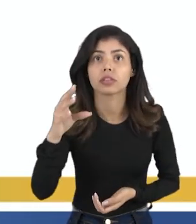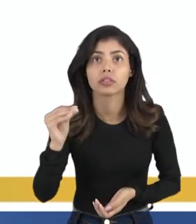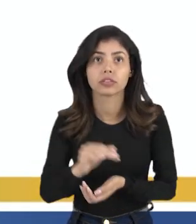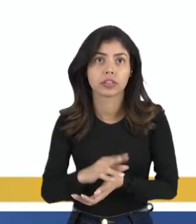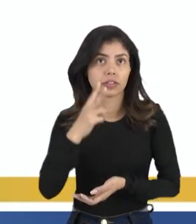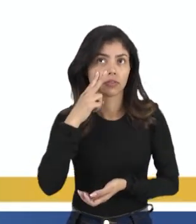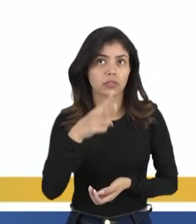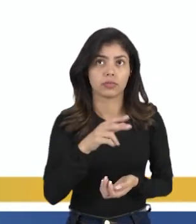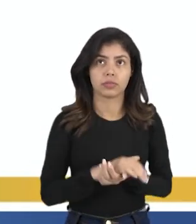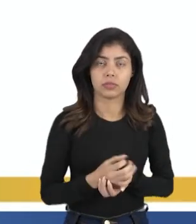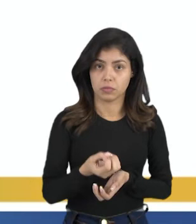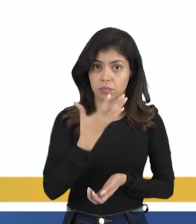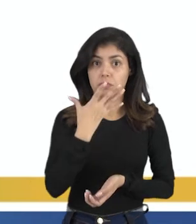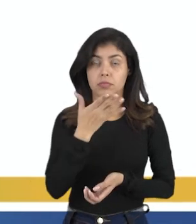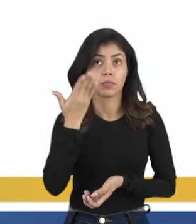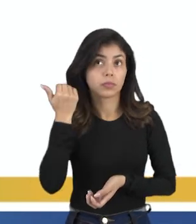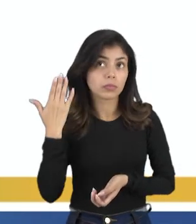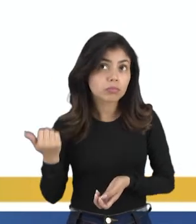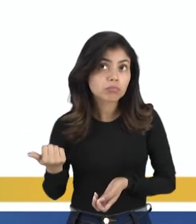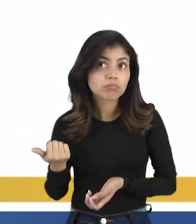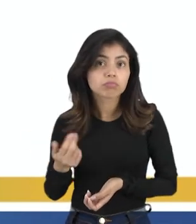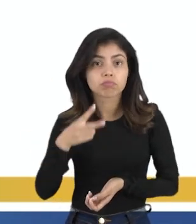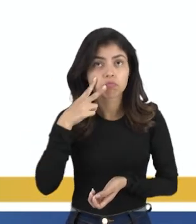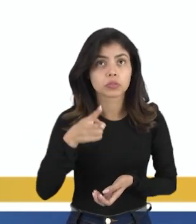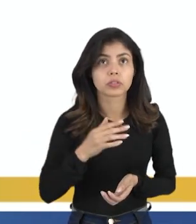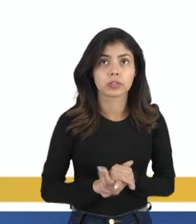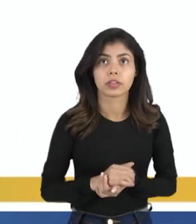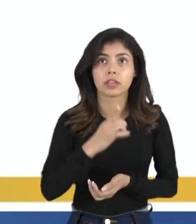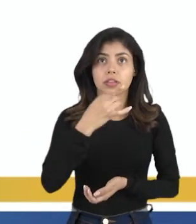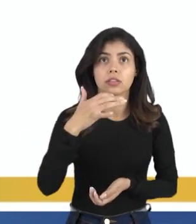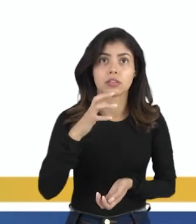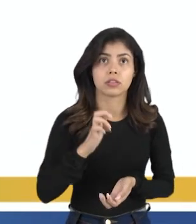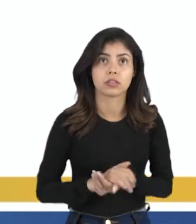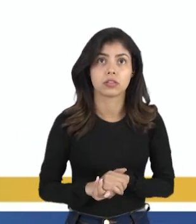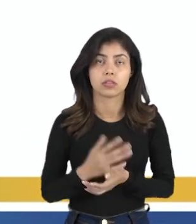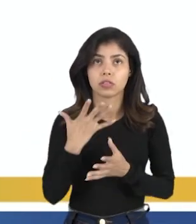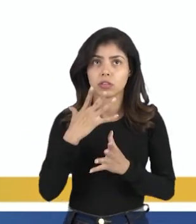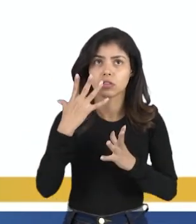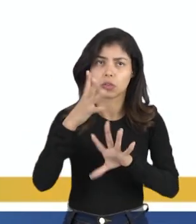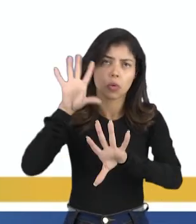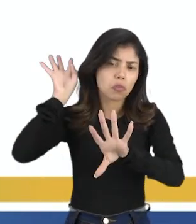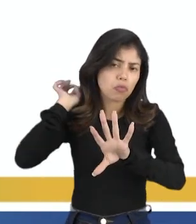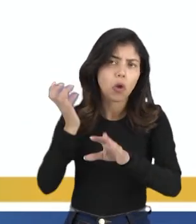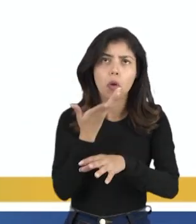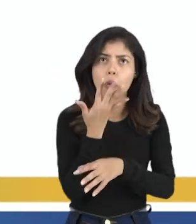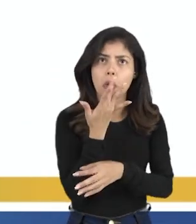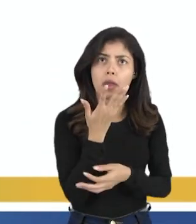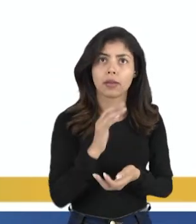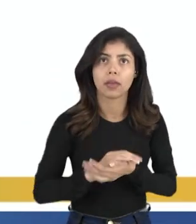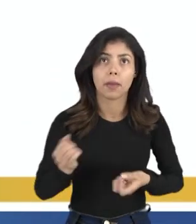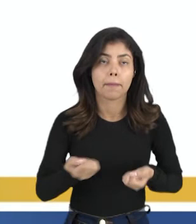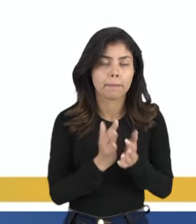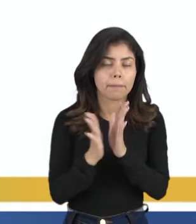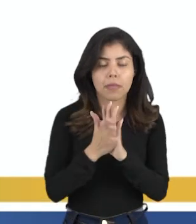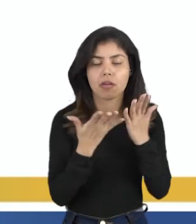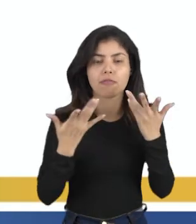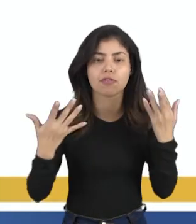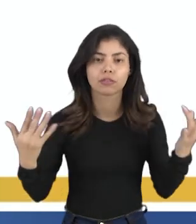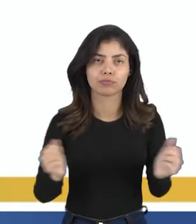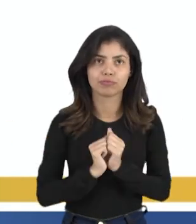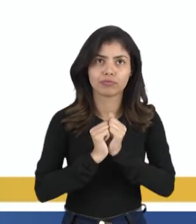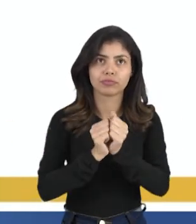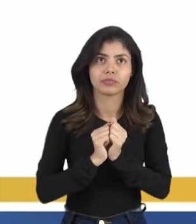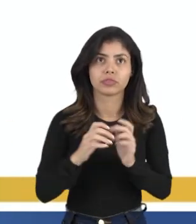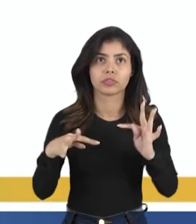menina nunca tinha visto uma câmera antes. Seu chale e o fundo, as cores tinham essa maravilhosa